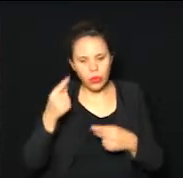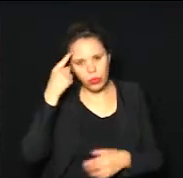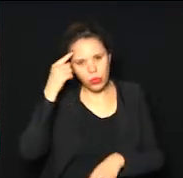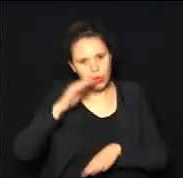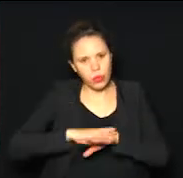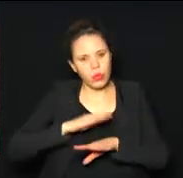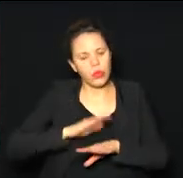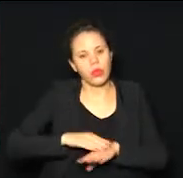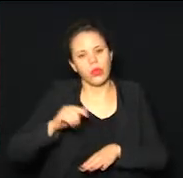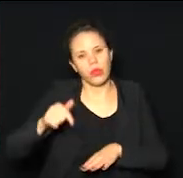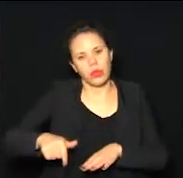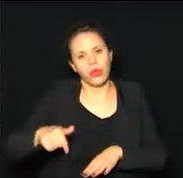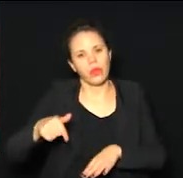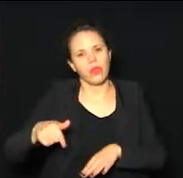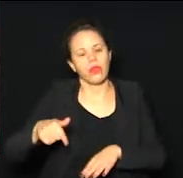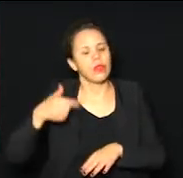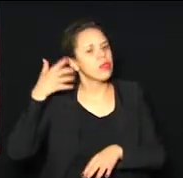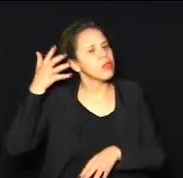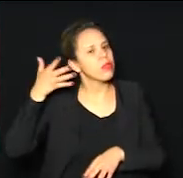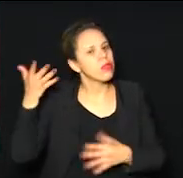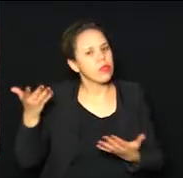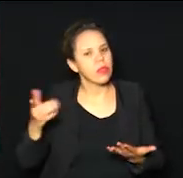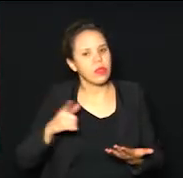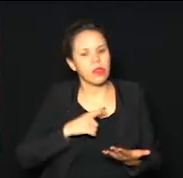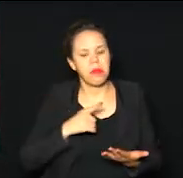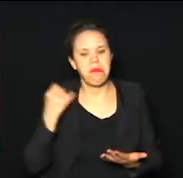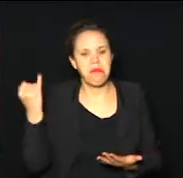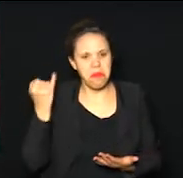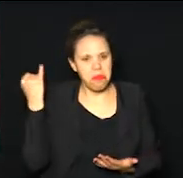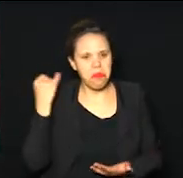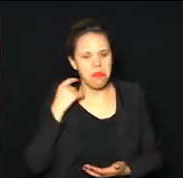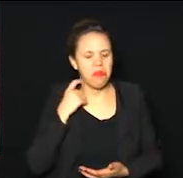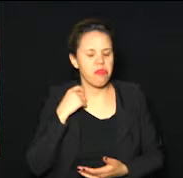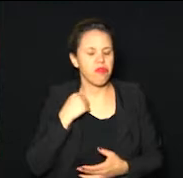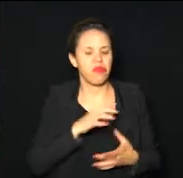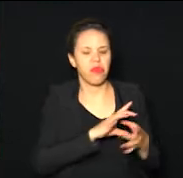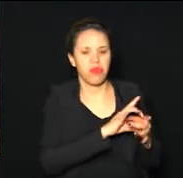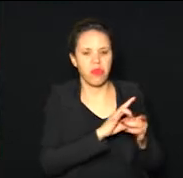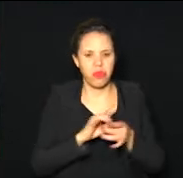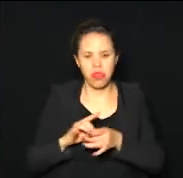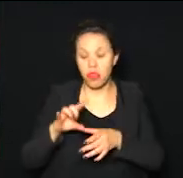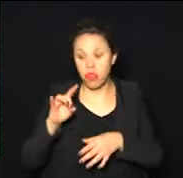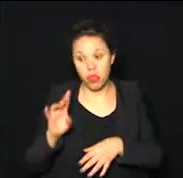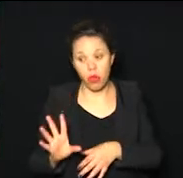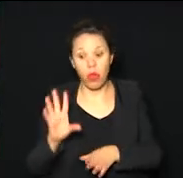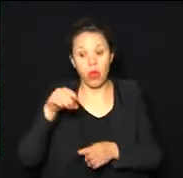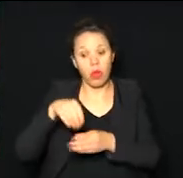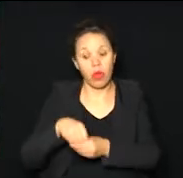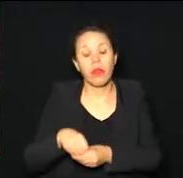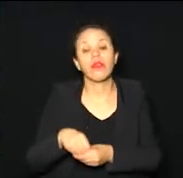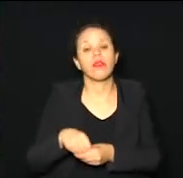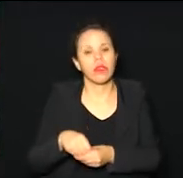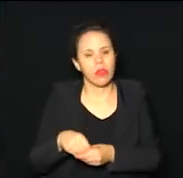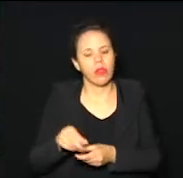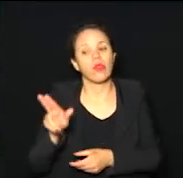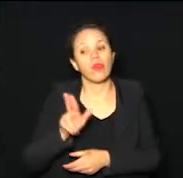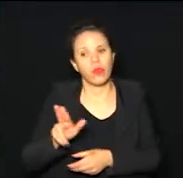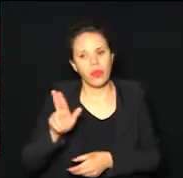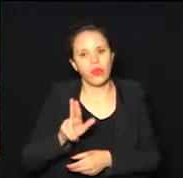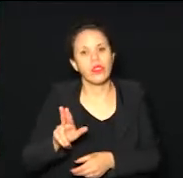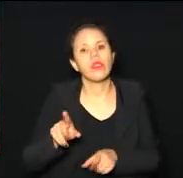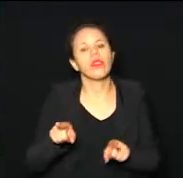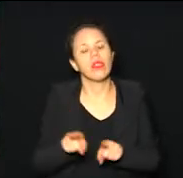idealização desse evento, que tem importância, né, no contexto não só interno da universidade, mas no